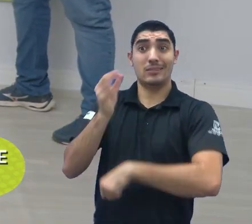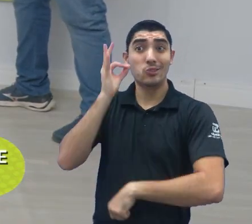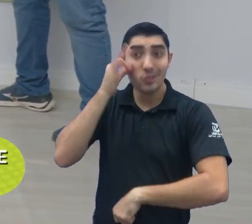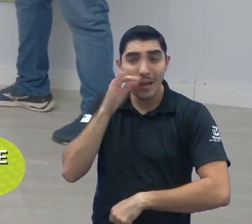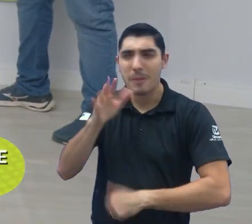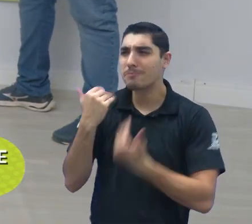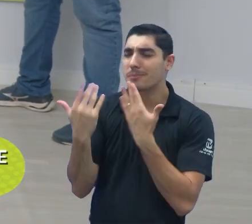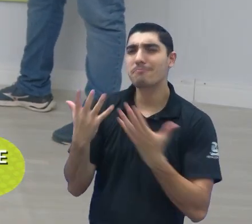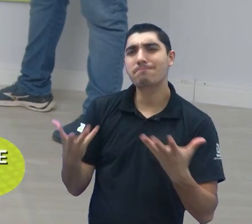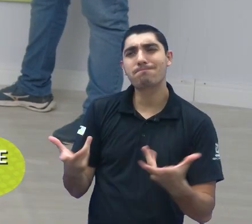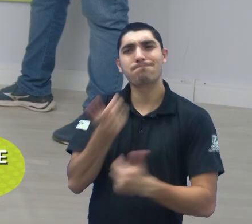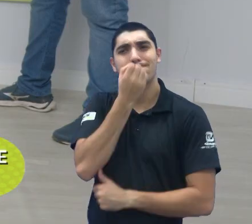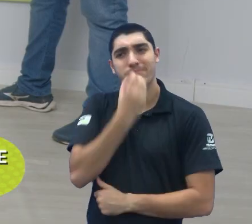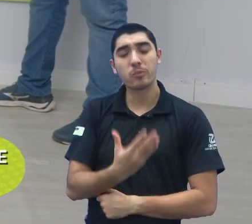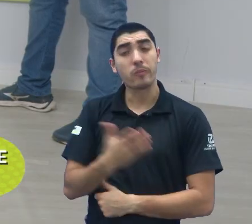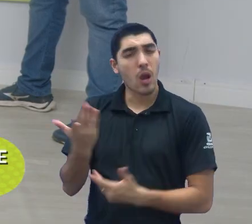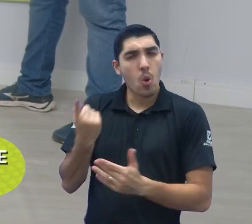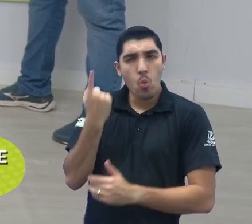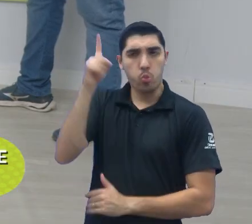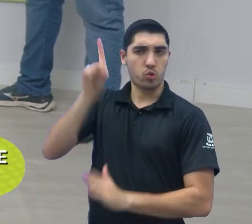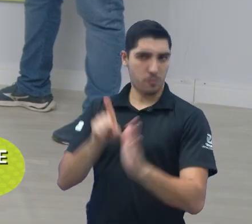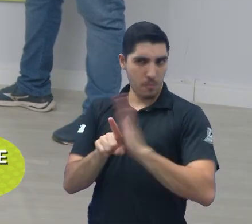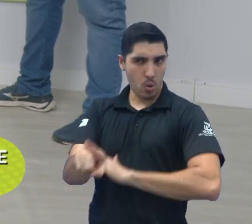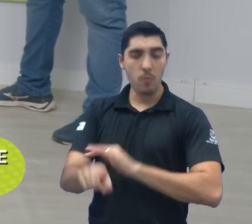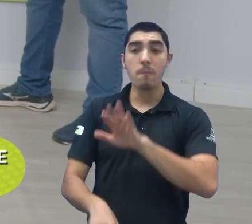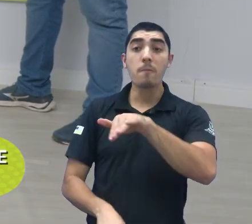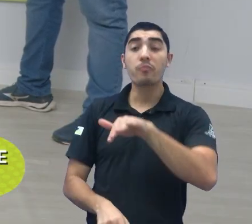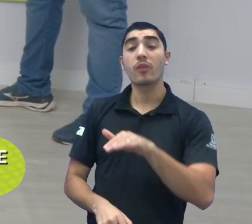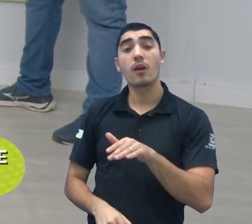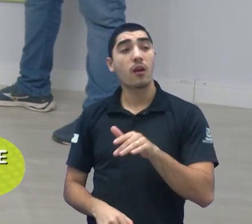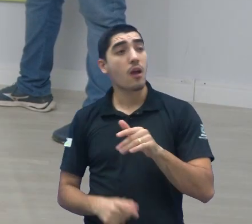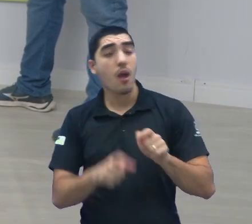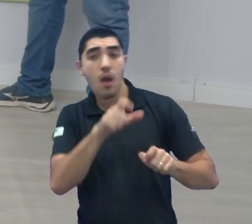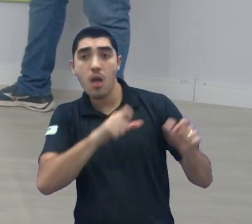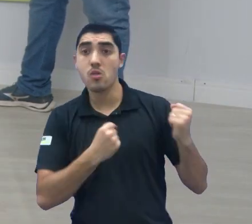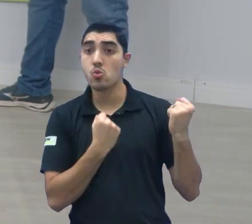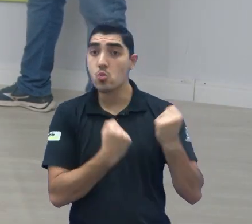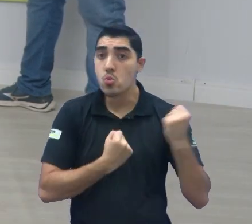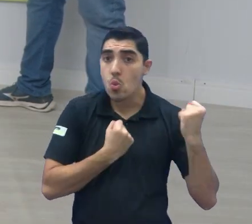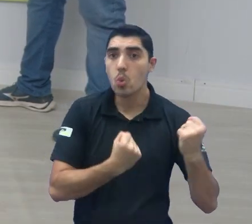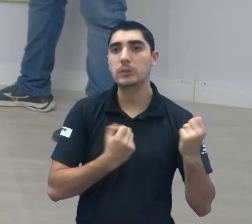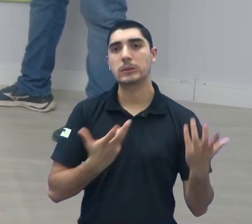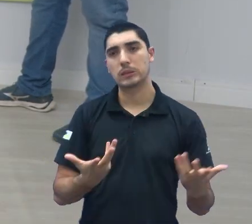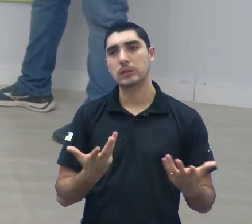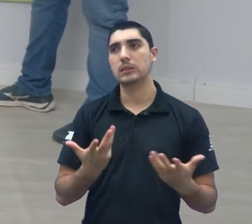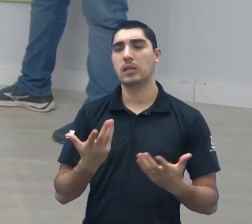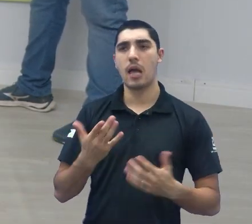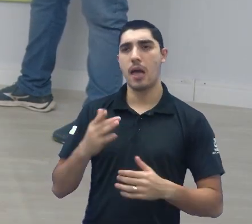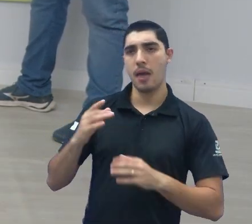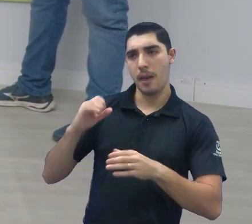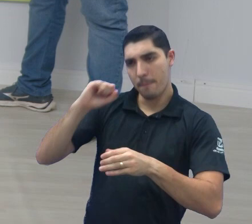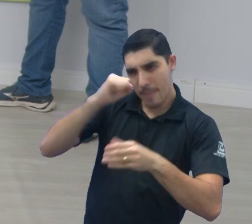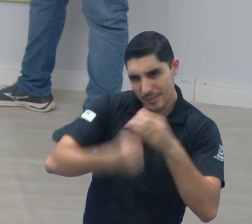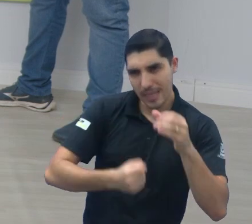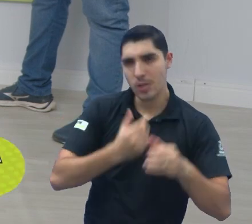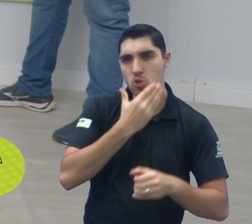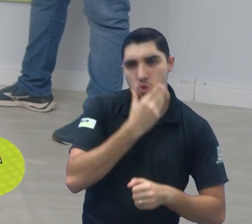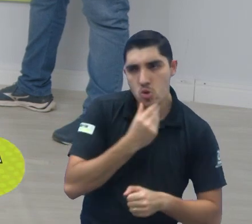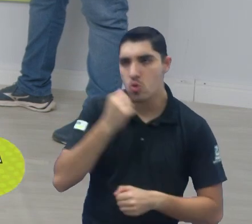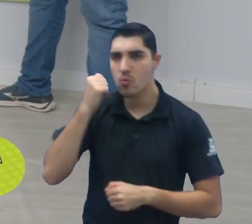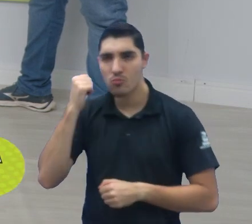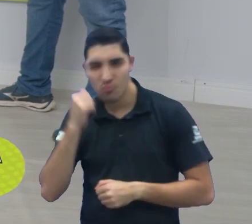a última para você o que o torcedor que acompanha o basquetebol, tanto o masculino quanto o feminino, os públicos ali, eles meio que